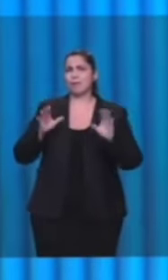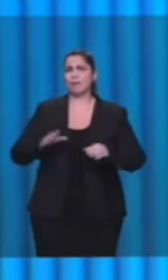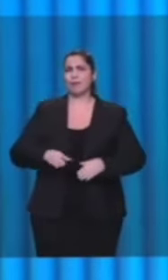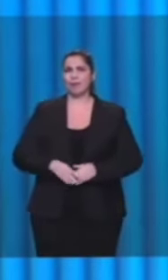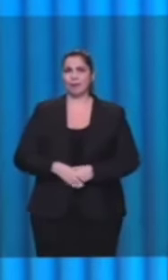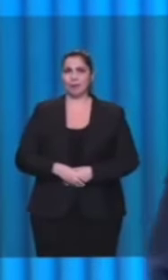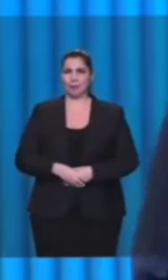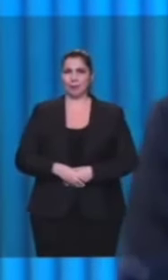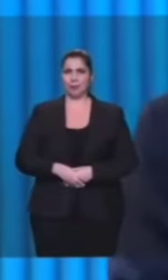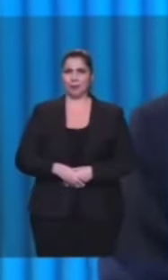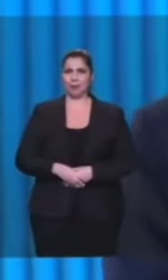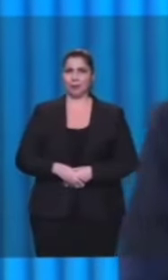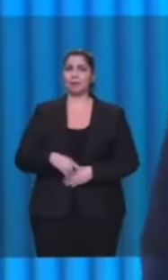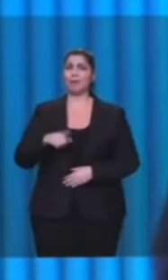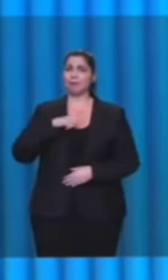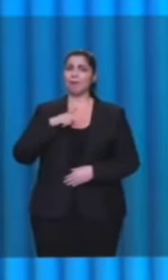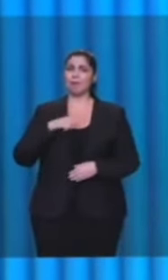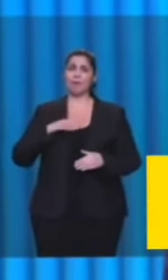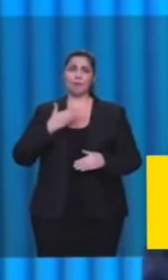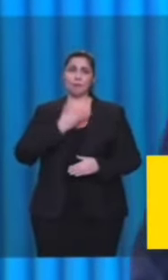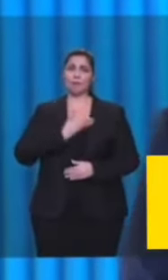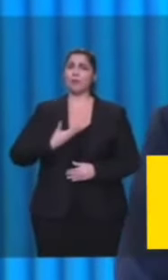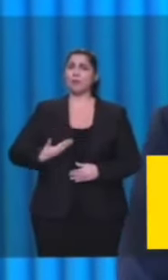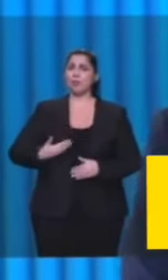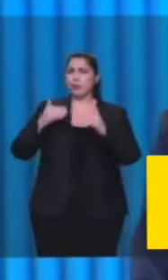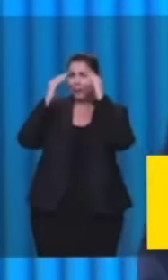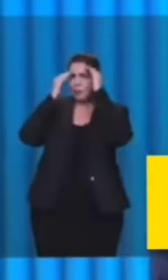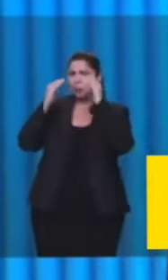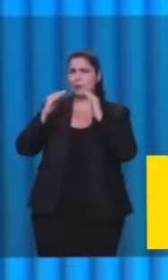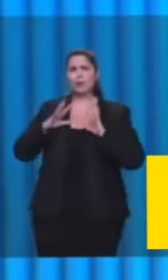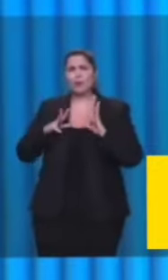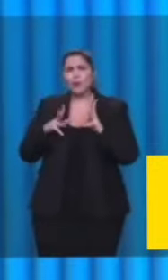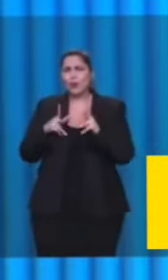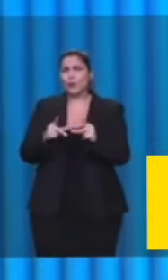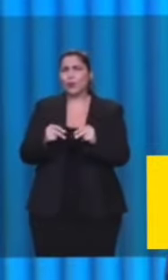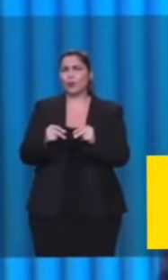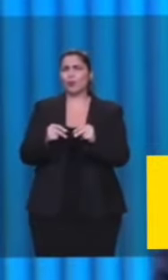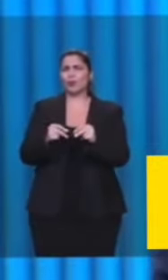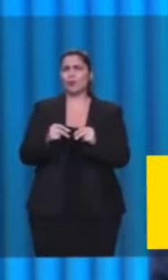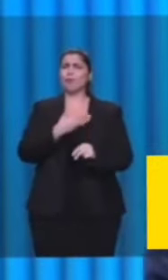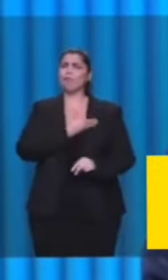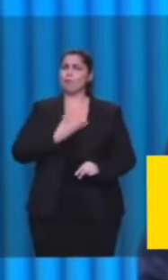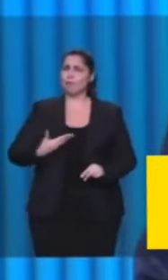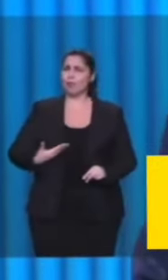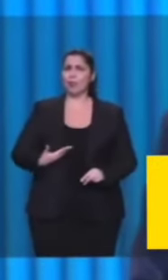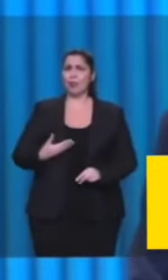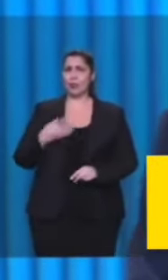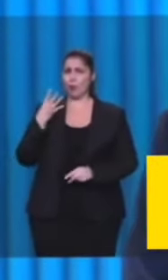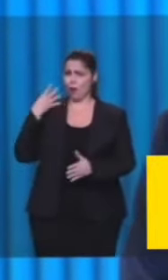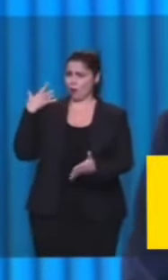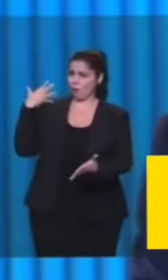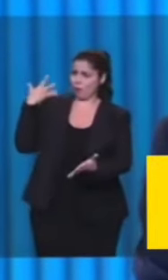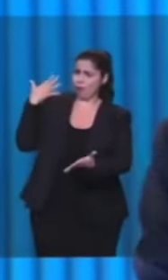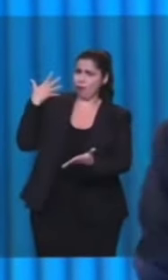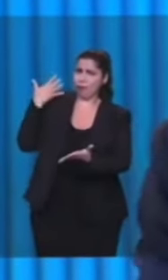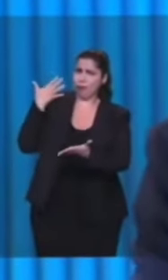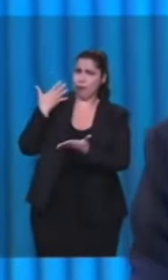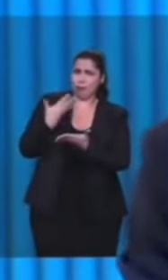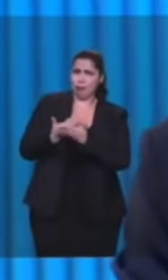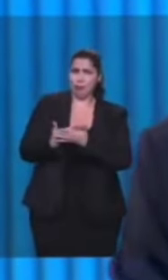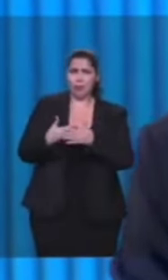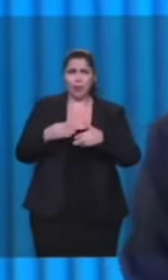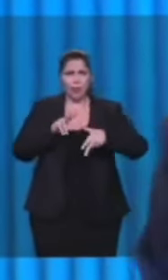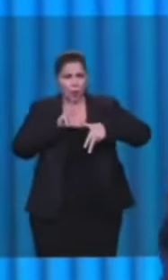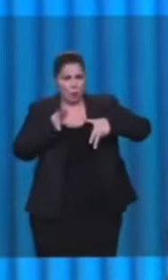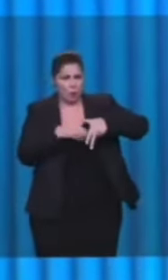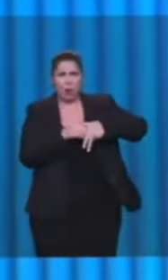Temos um governo que respeita a todos. Um governo que está rompendo 4 anos sem corrupção.